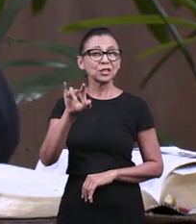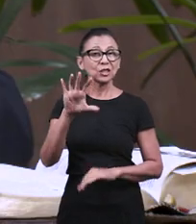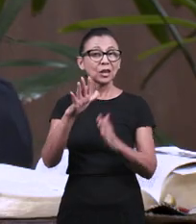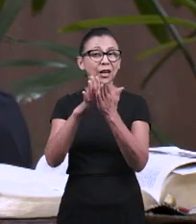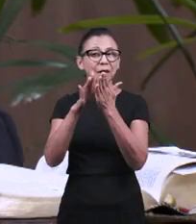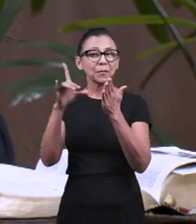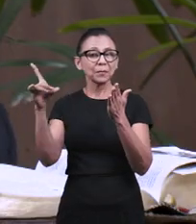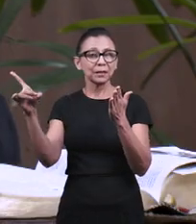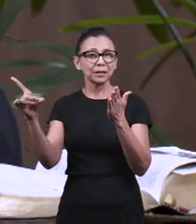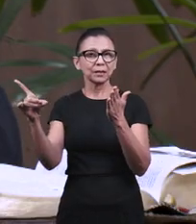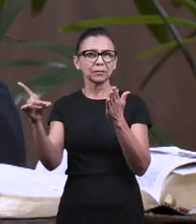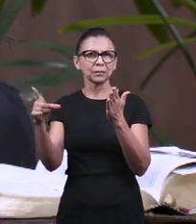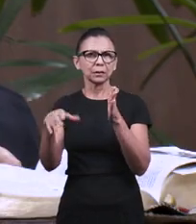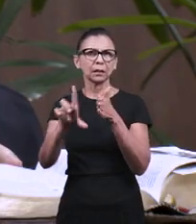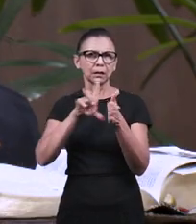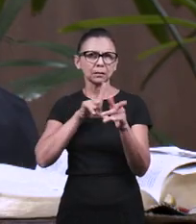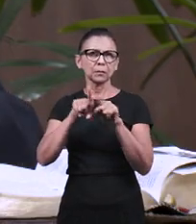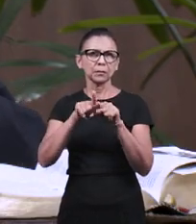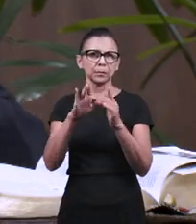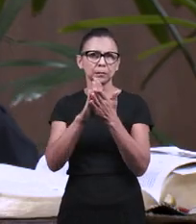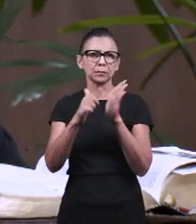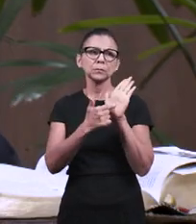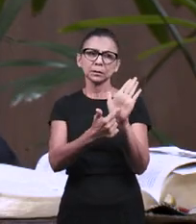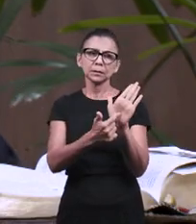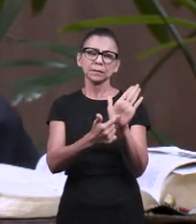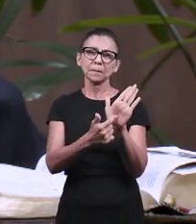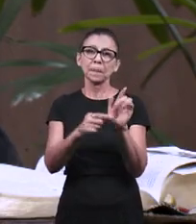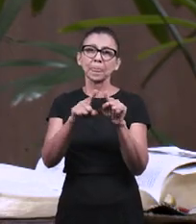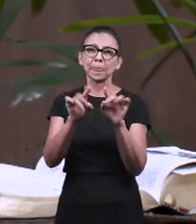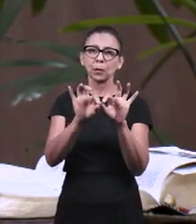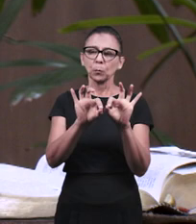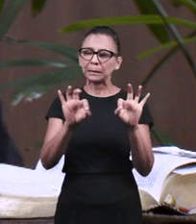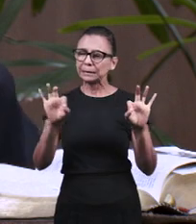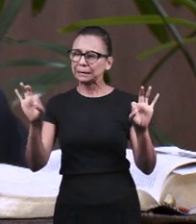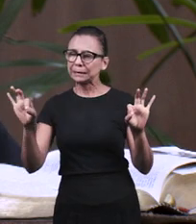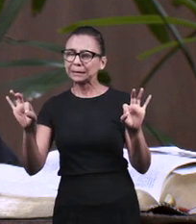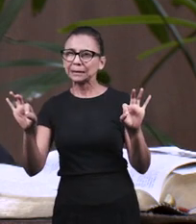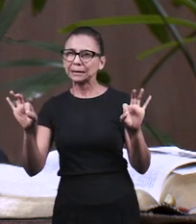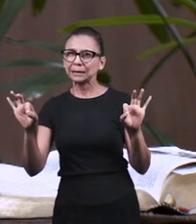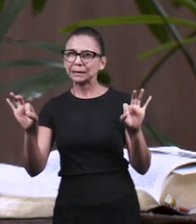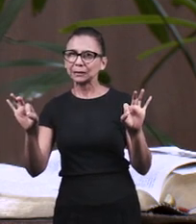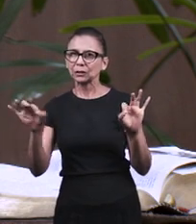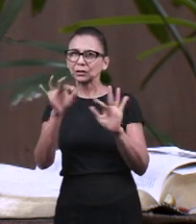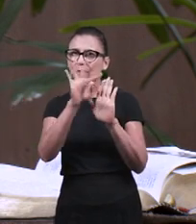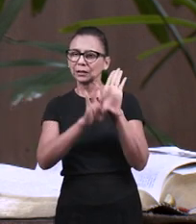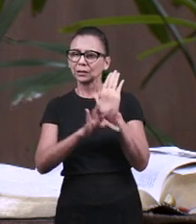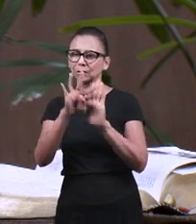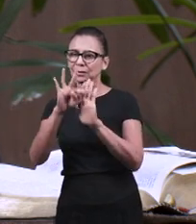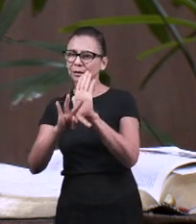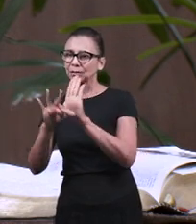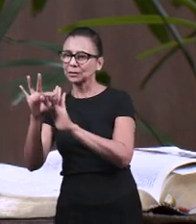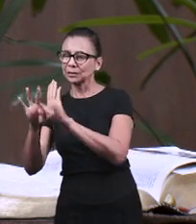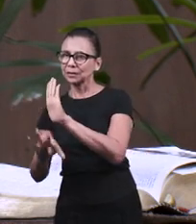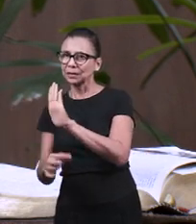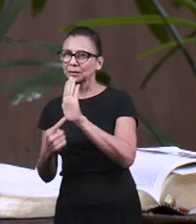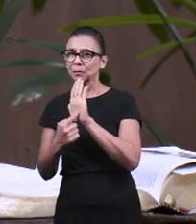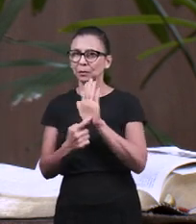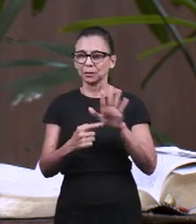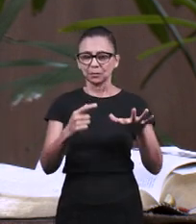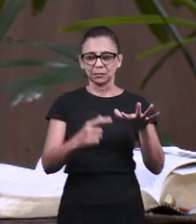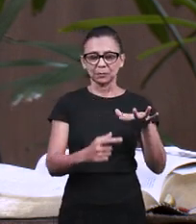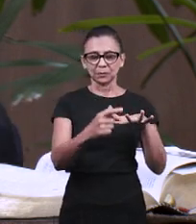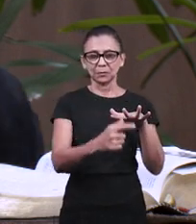na palavra. Claro que nós citamos a palavra, mas, vamos dizer assim, numa linha só de citação da palavra e mostrando